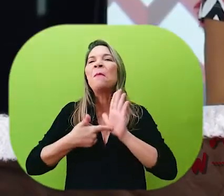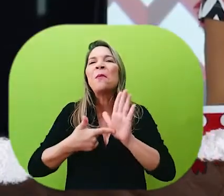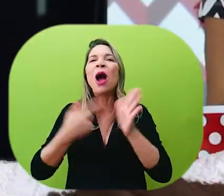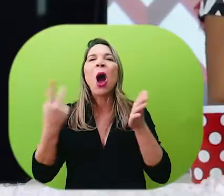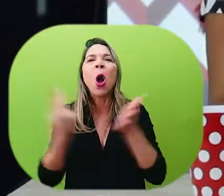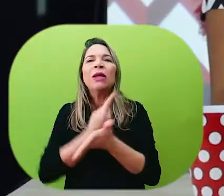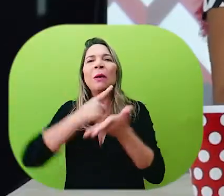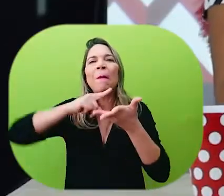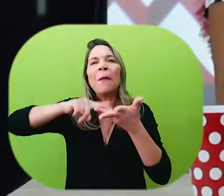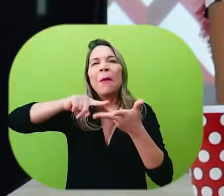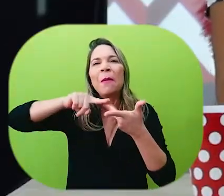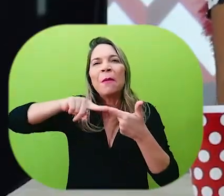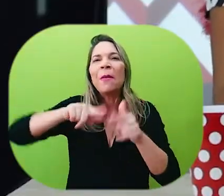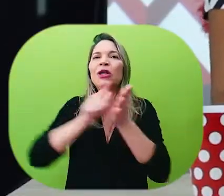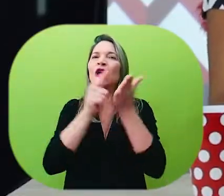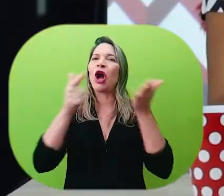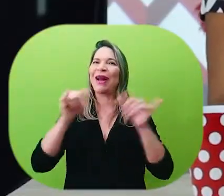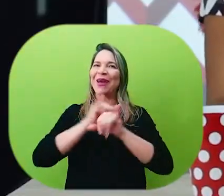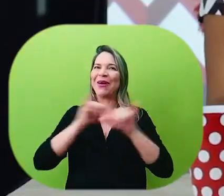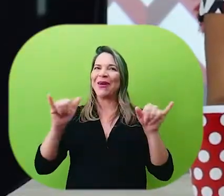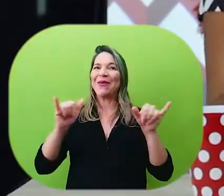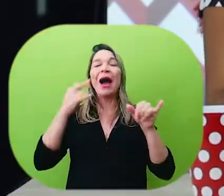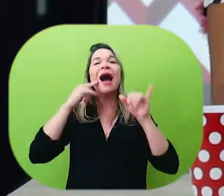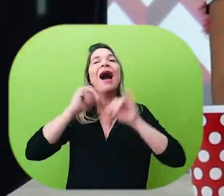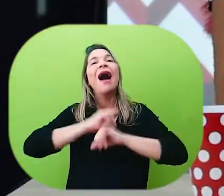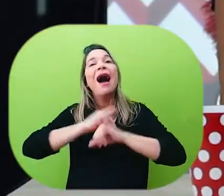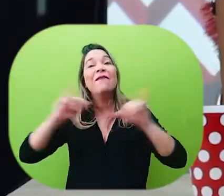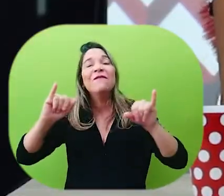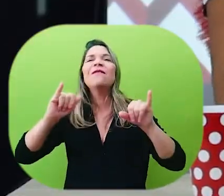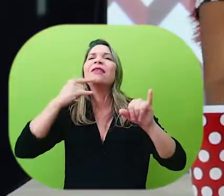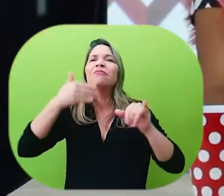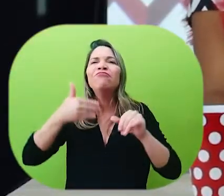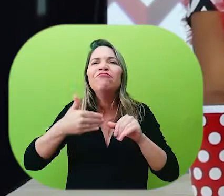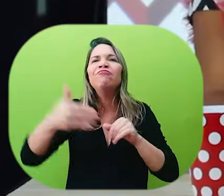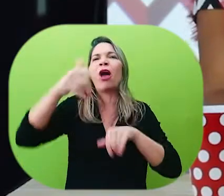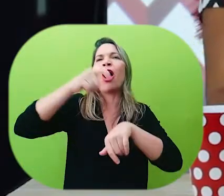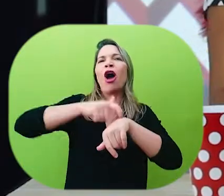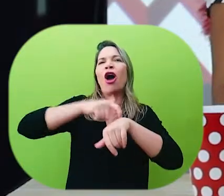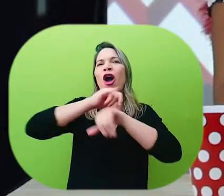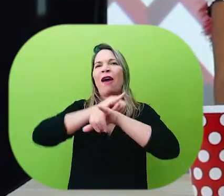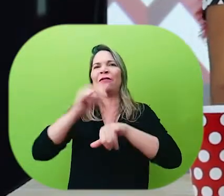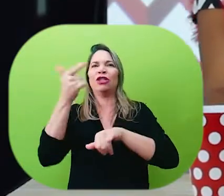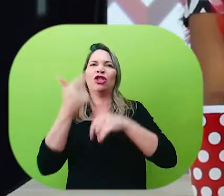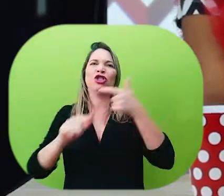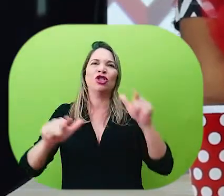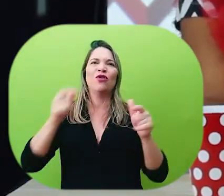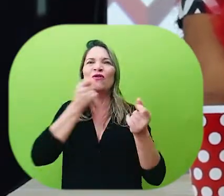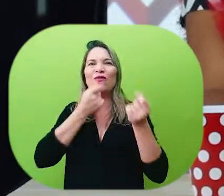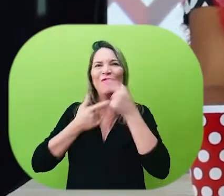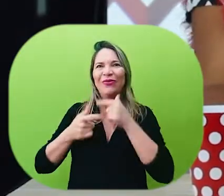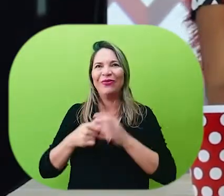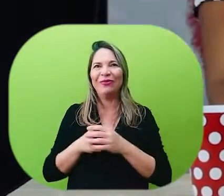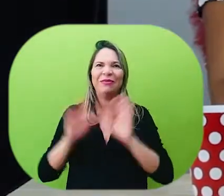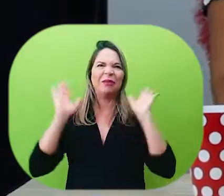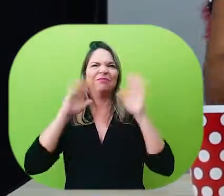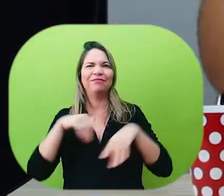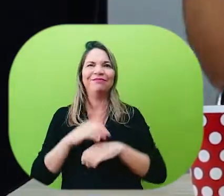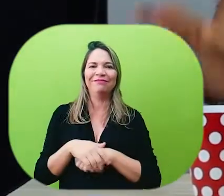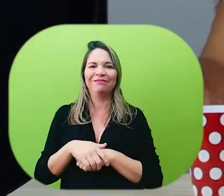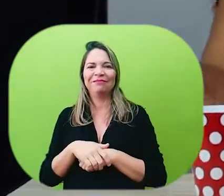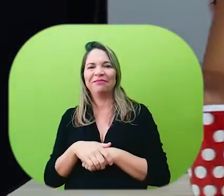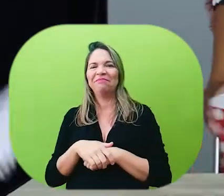Estes foram os últimos acontecimentos do nosso plantão. Aguardem notícias extraordinárias a qualquer momento.